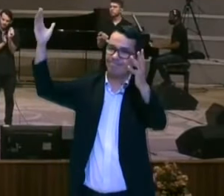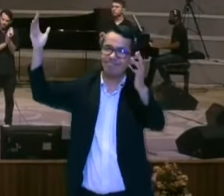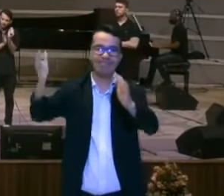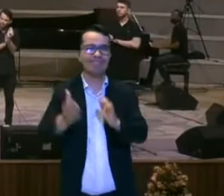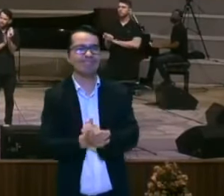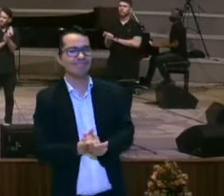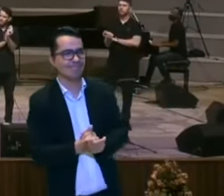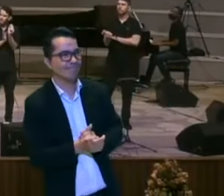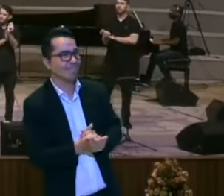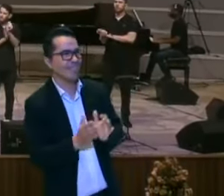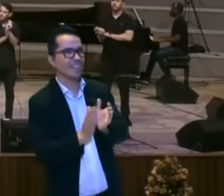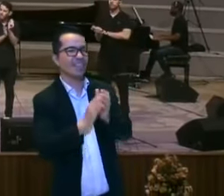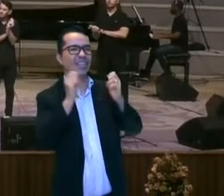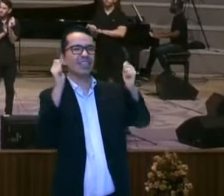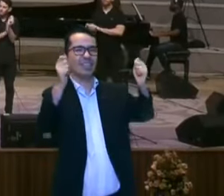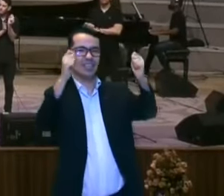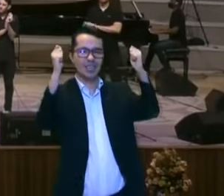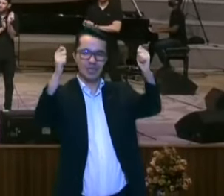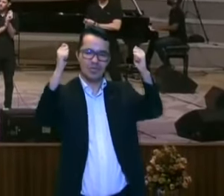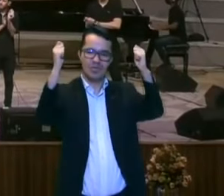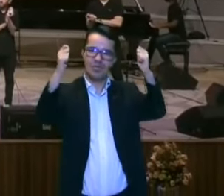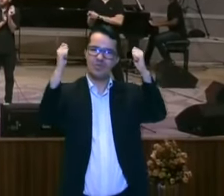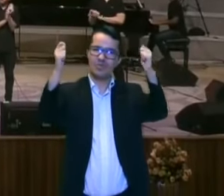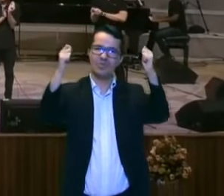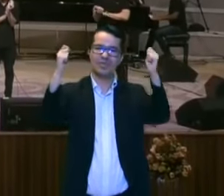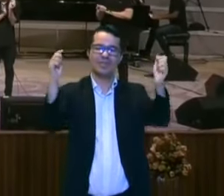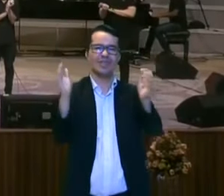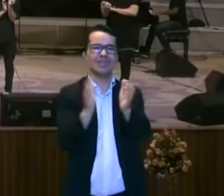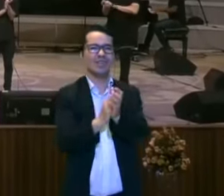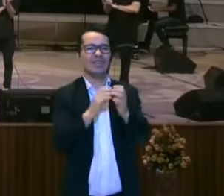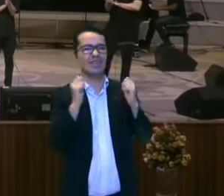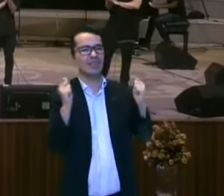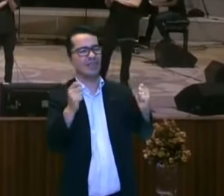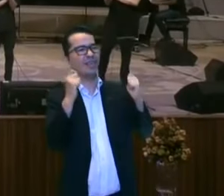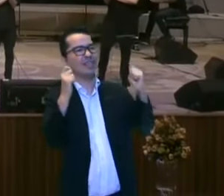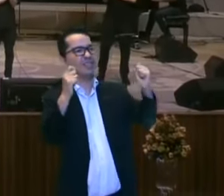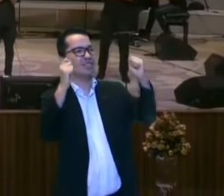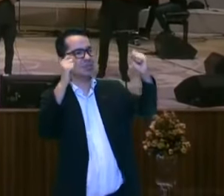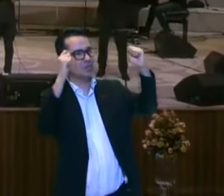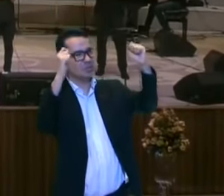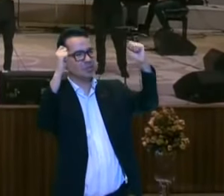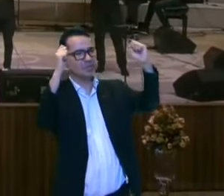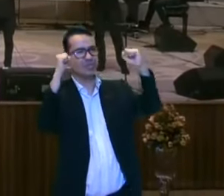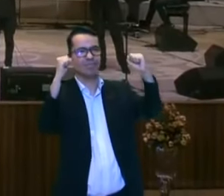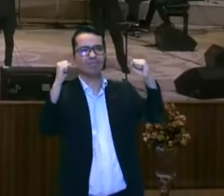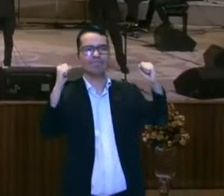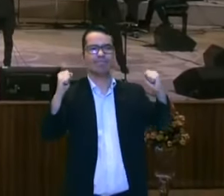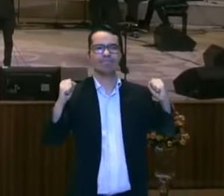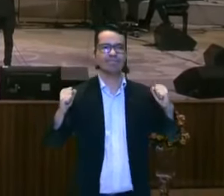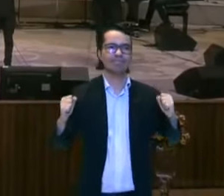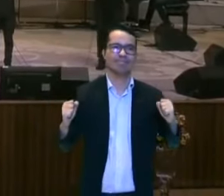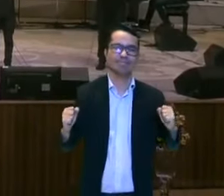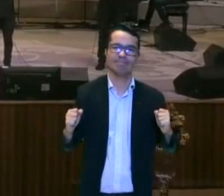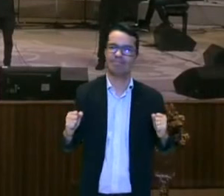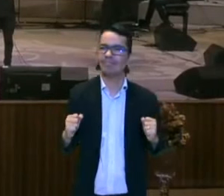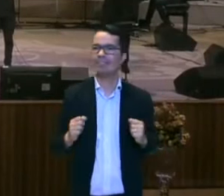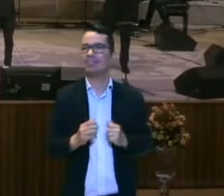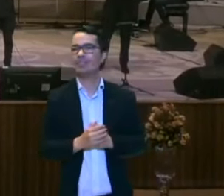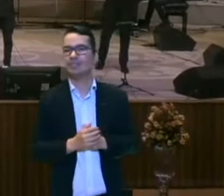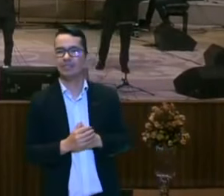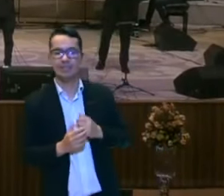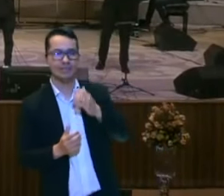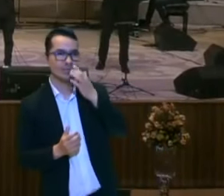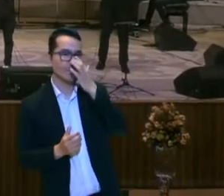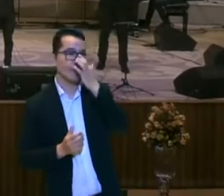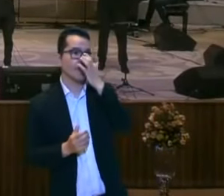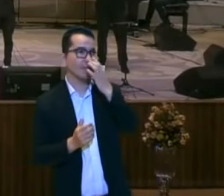Aleluia, aleluia, A música vai tocar agora. Eu quero